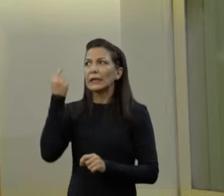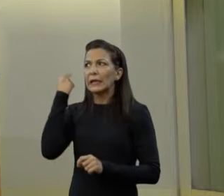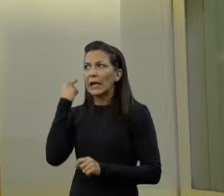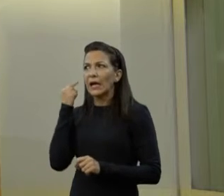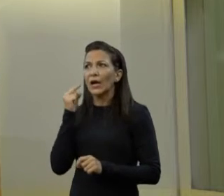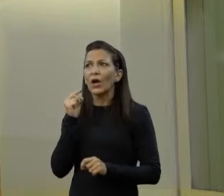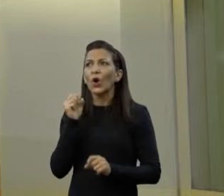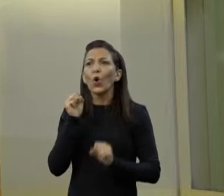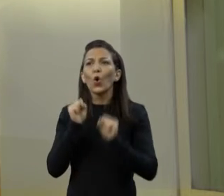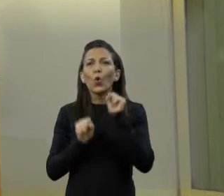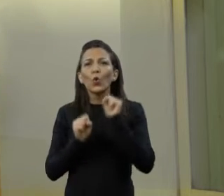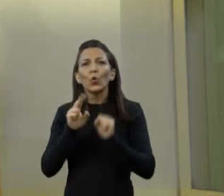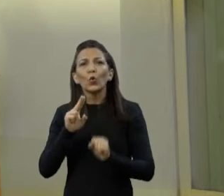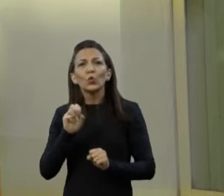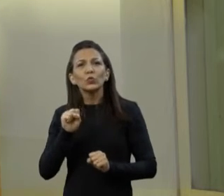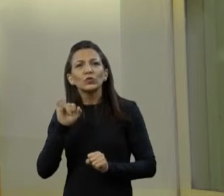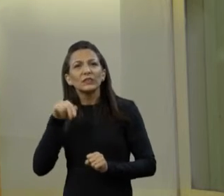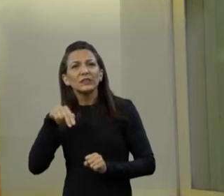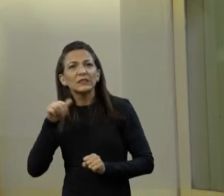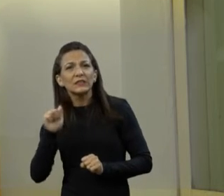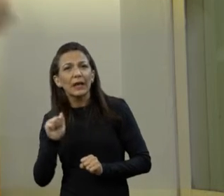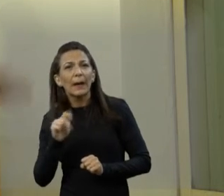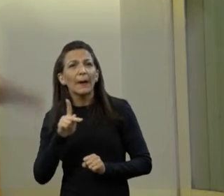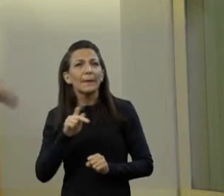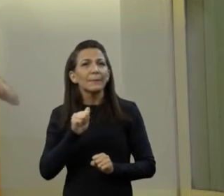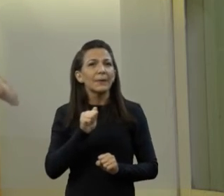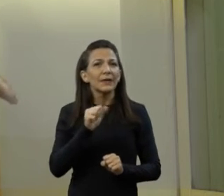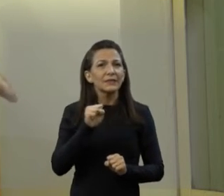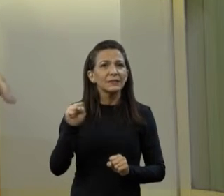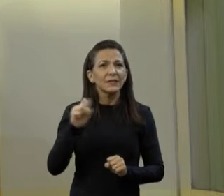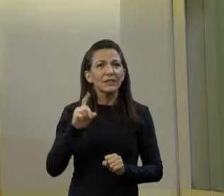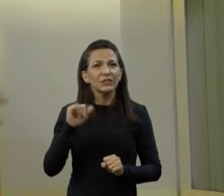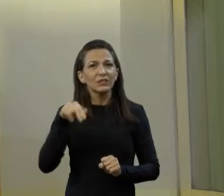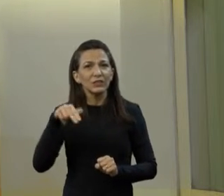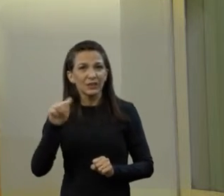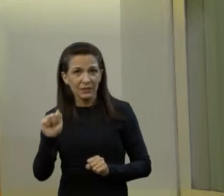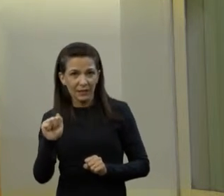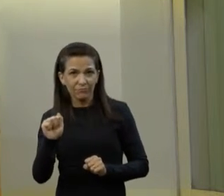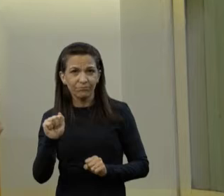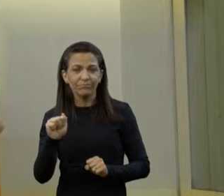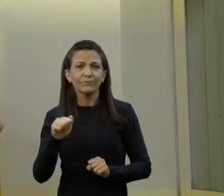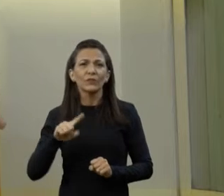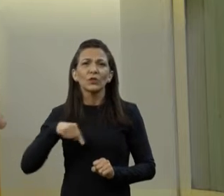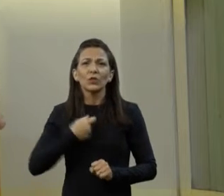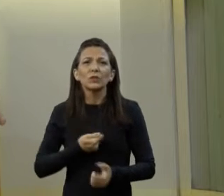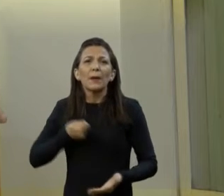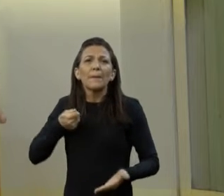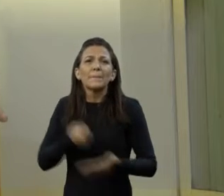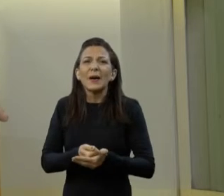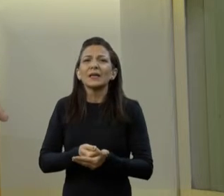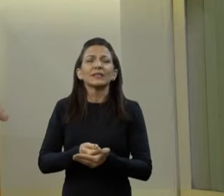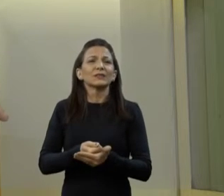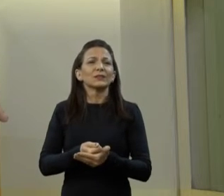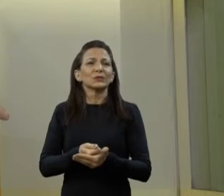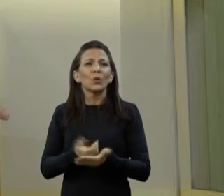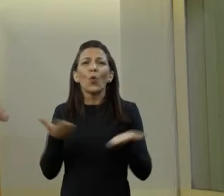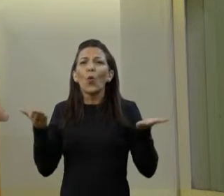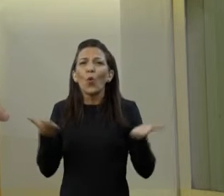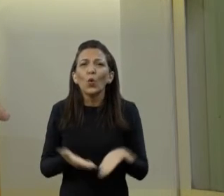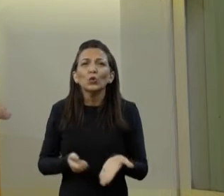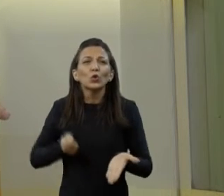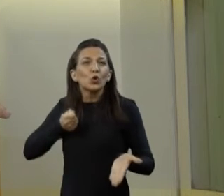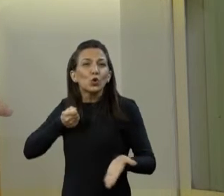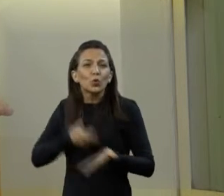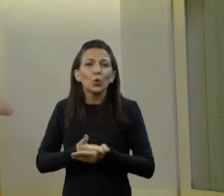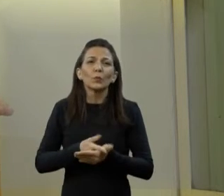usina de pasadena para o continua podemos falar estamos pagando até hoje essa compra e